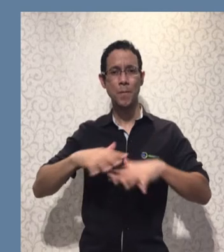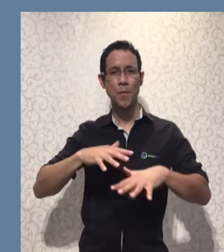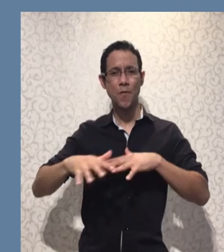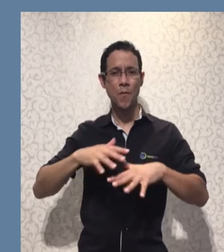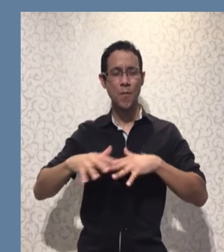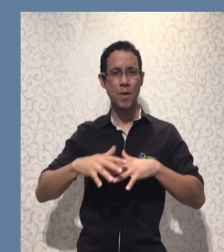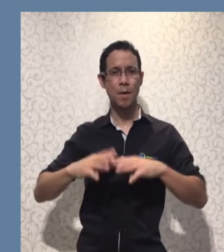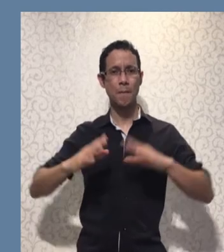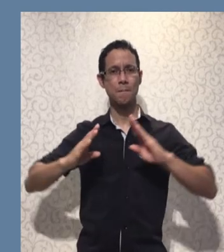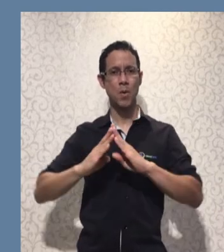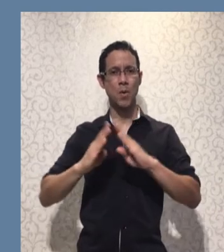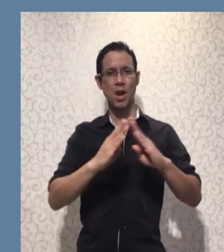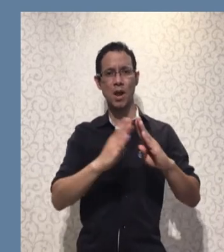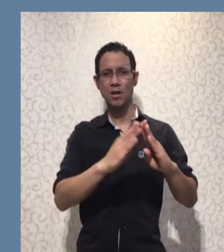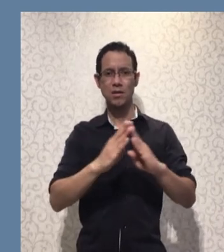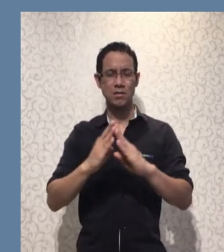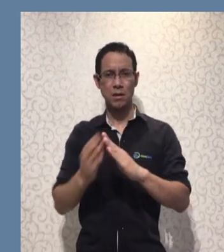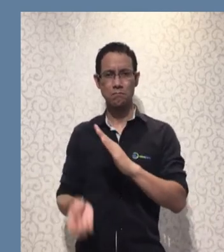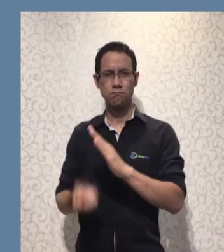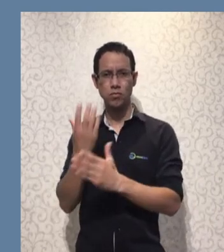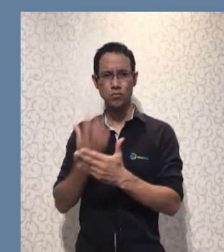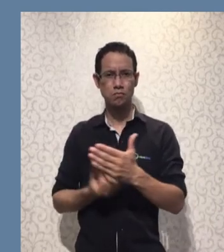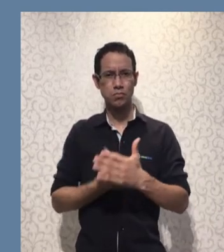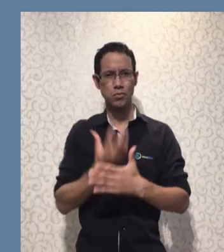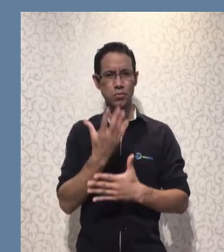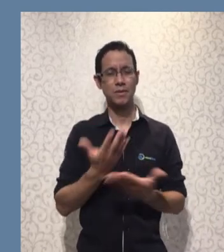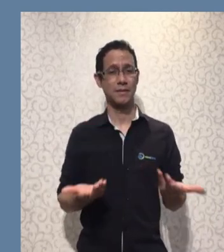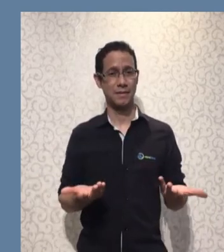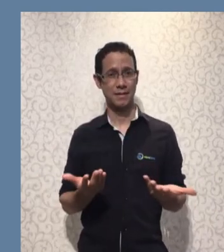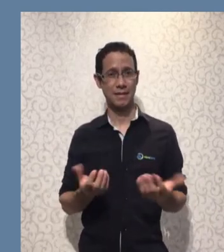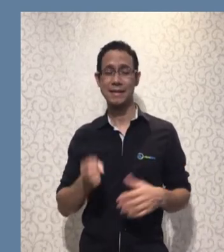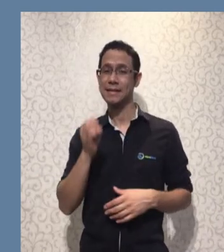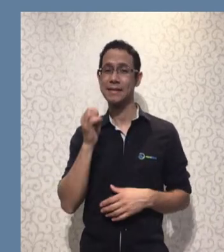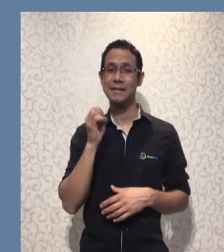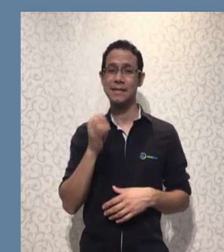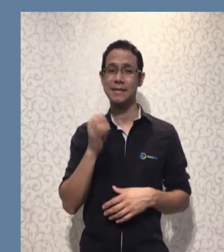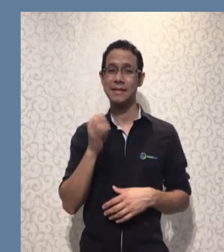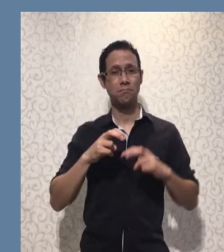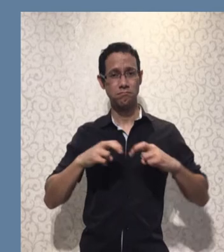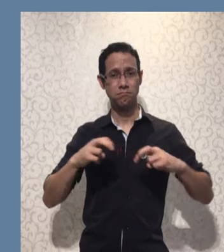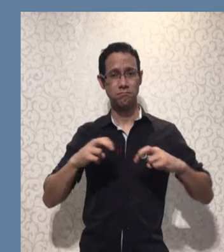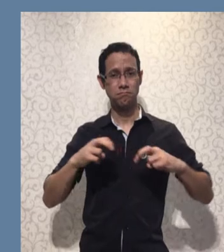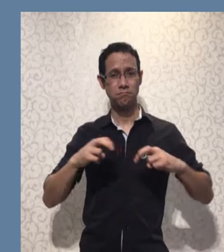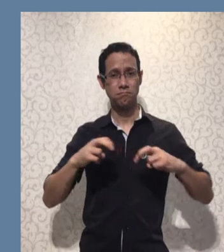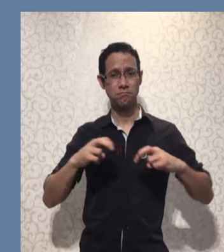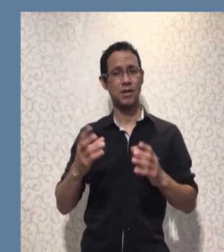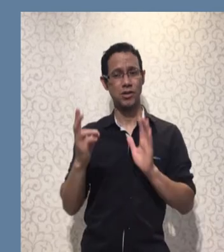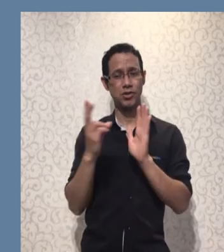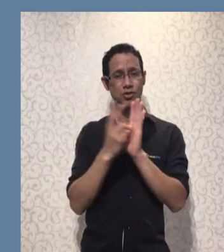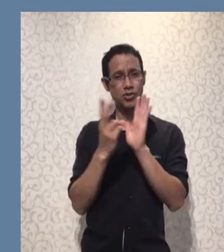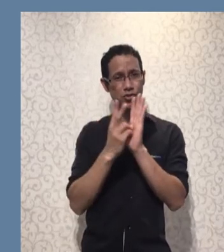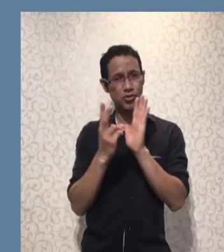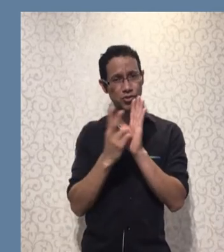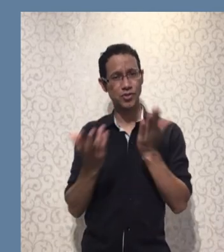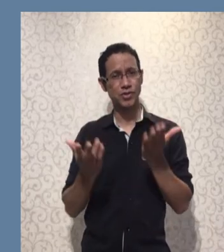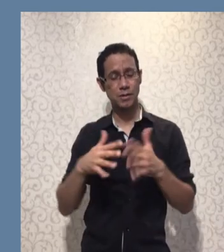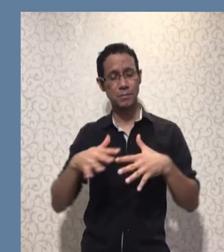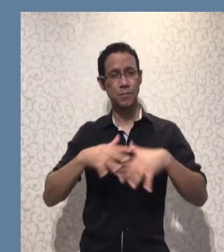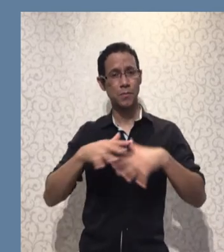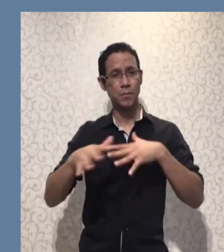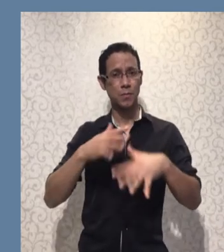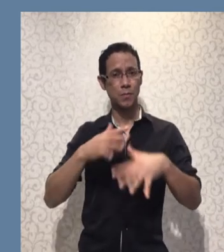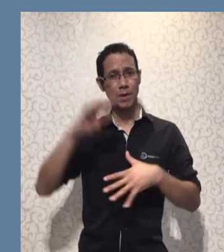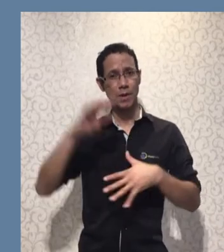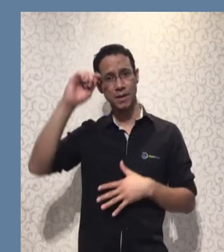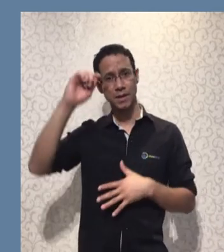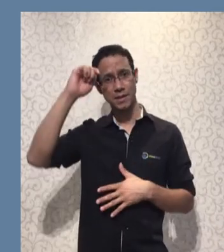conversa, elas aconteceram na ocupação, aconteceram com grupos indígenas, aconteceu com o movimento negro, e